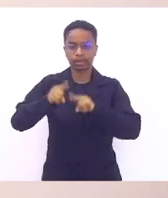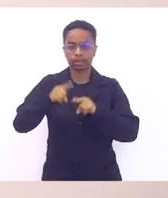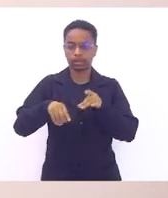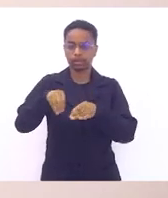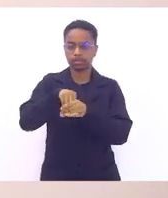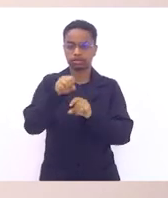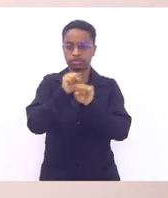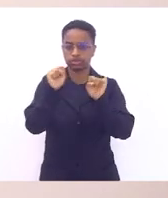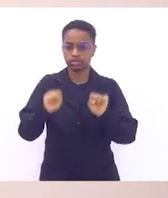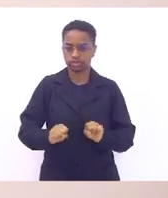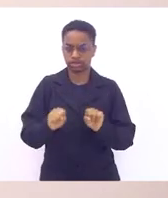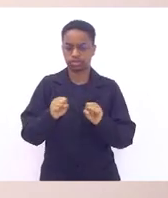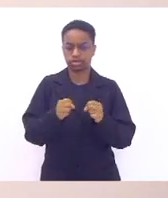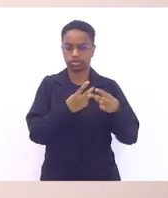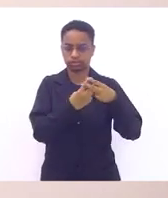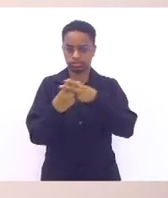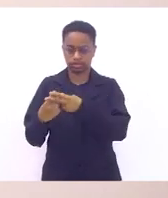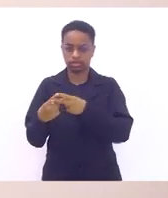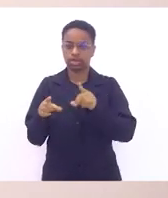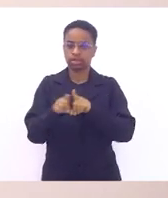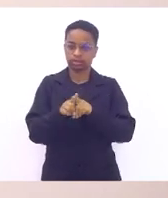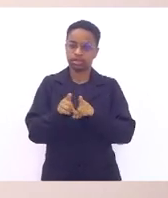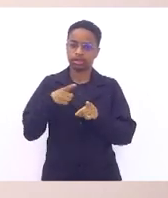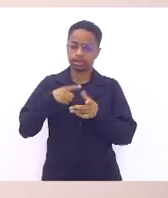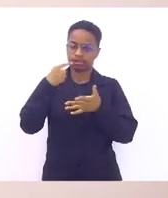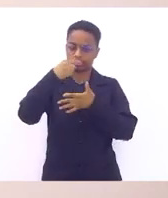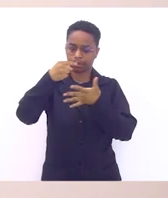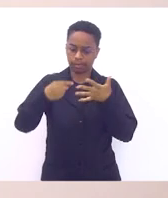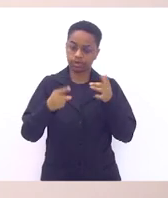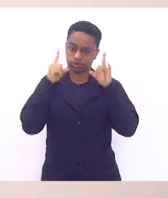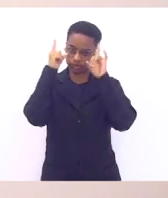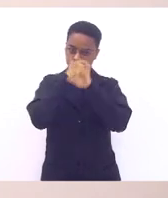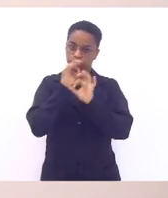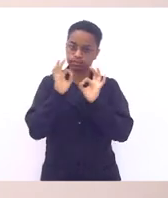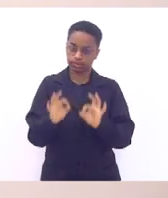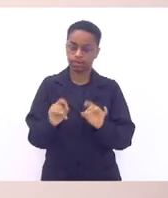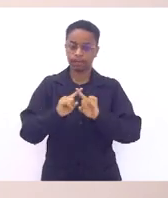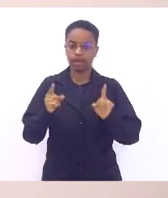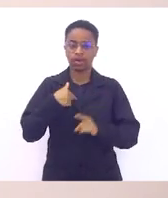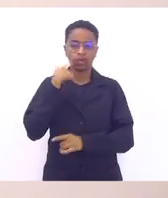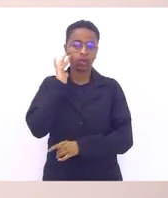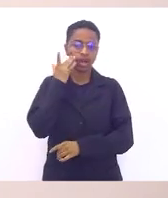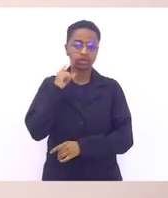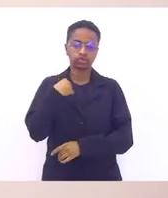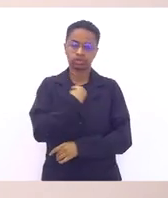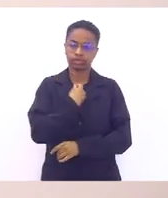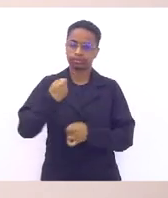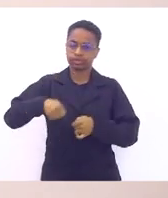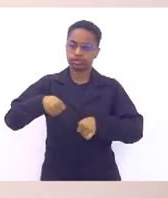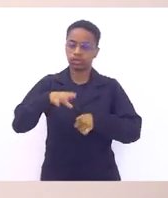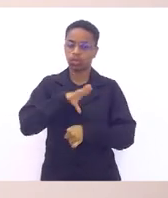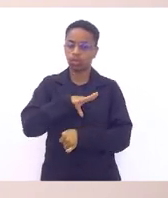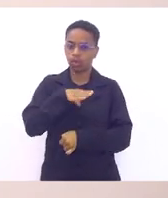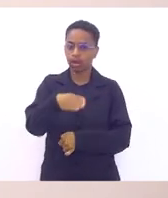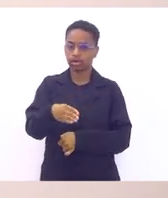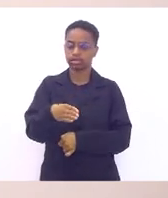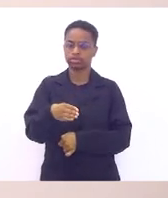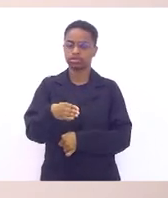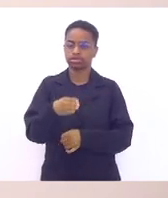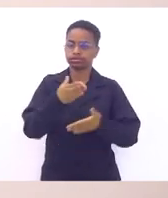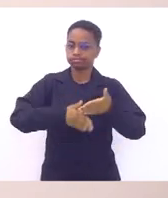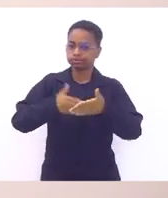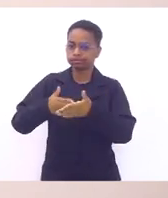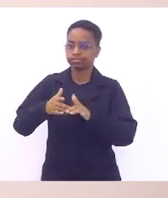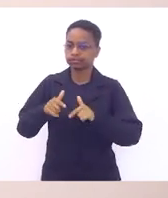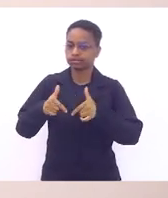do sistema prisional, enfim. São questões que são complicadas, realmente, são complexas, mas eu acho que a gente tem que ter coragem de